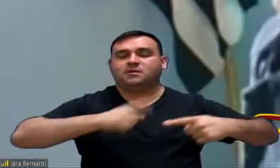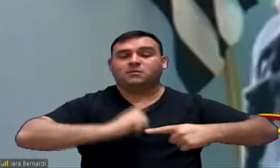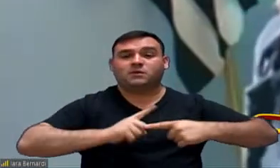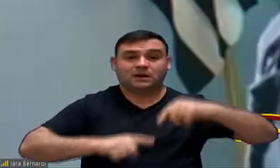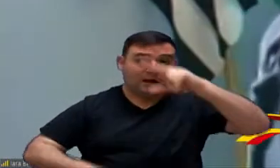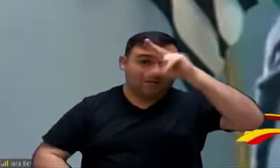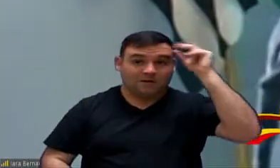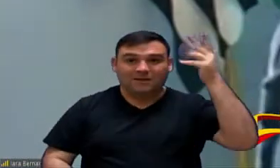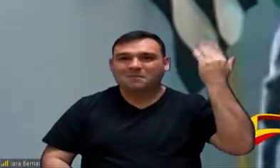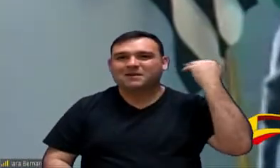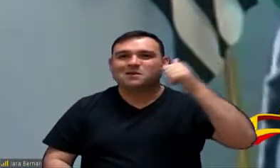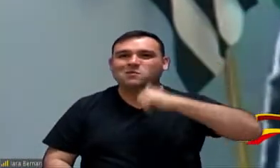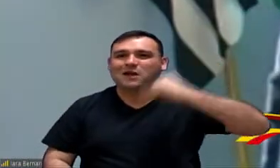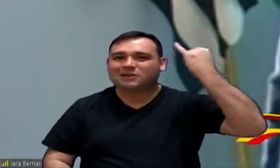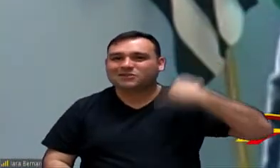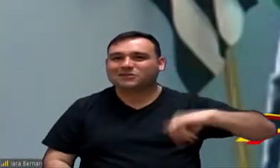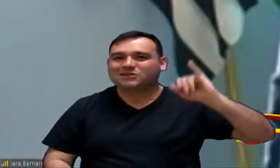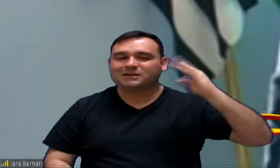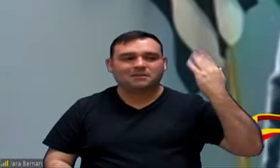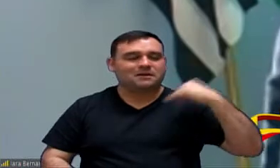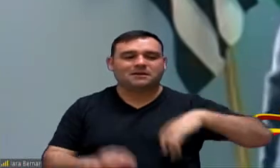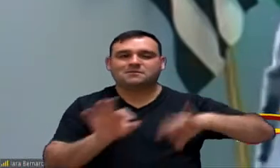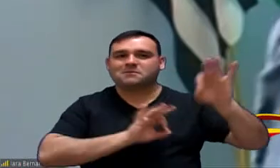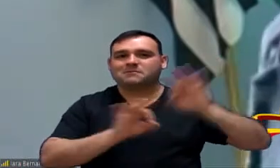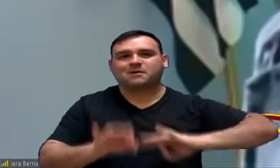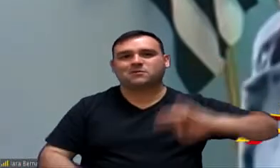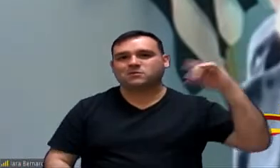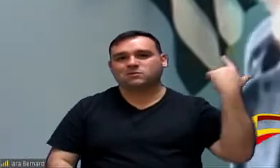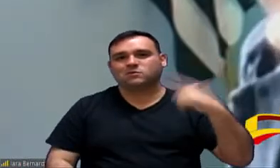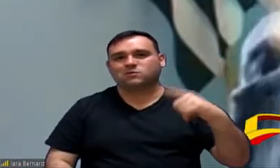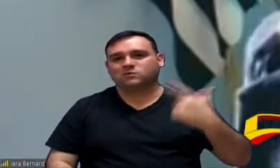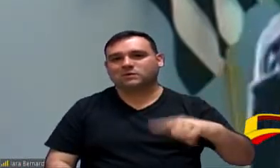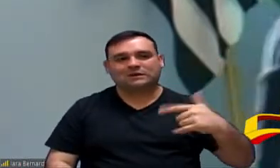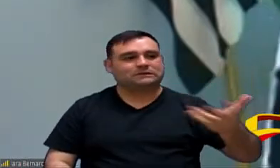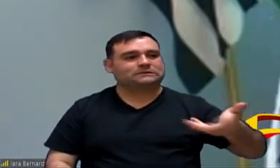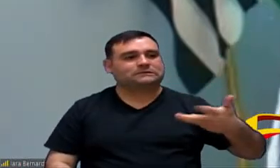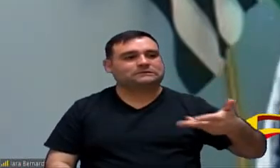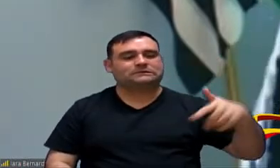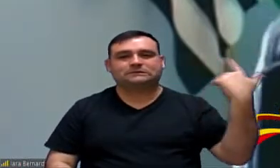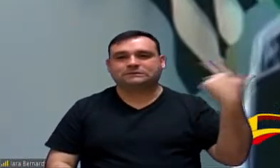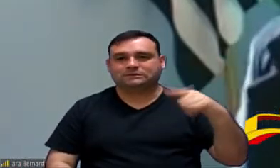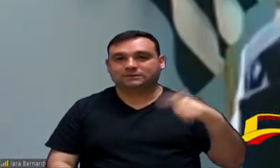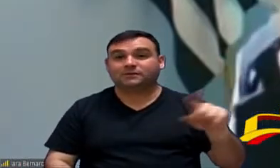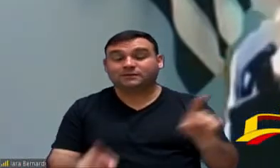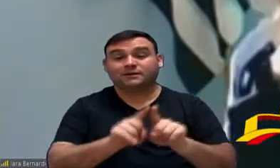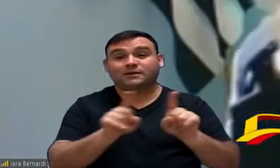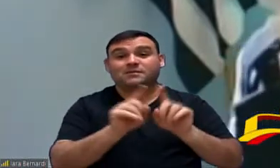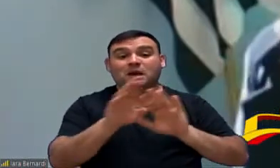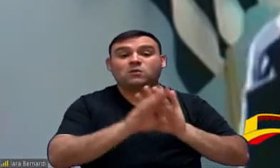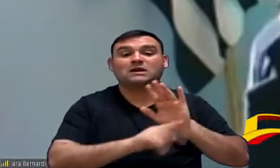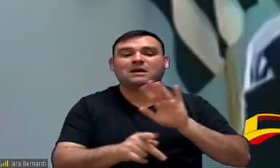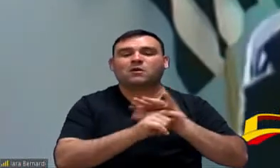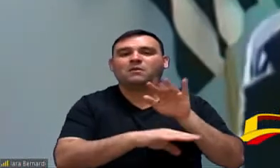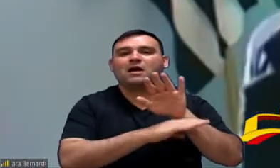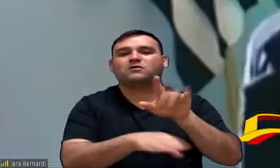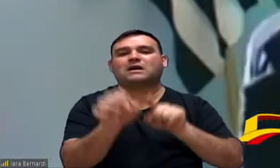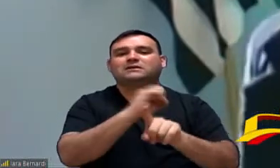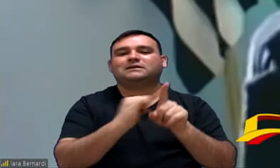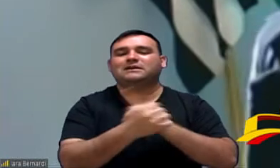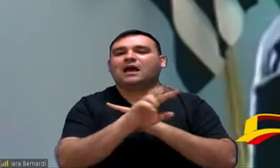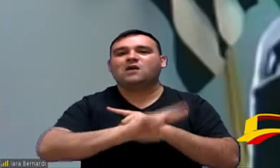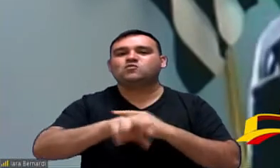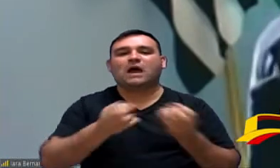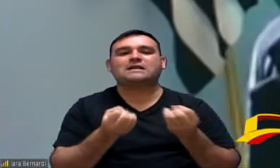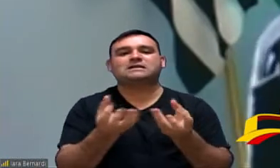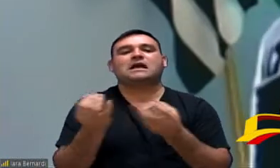no governo da prefeita Jaqueline não tramitou com a devida celeridade, e política de assistência social não é distribuição